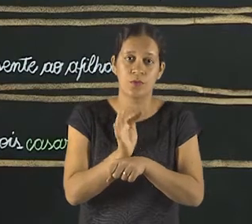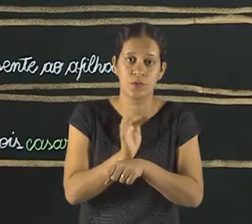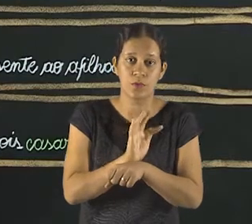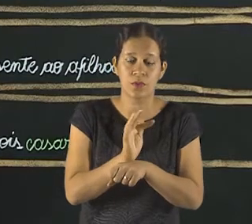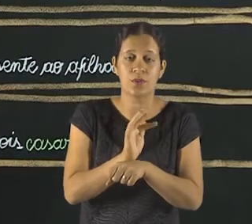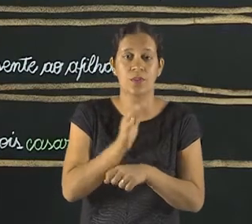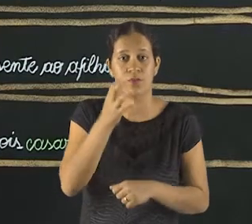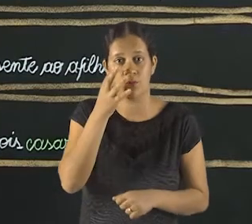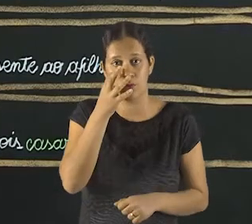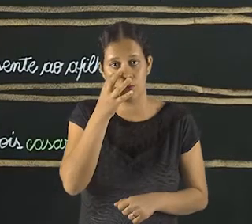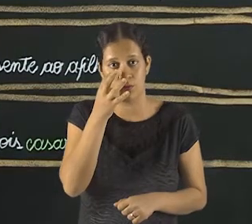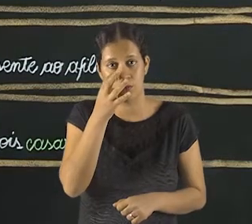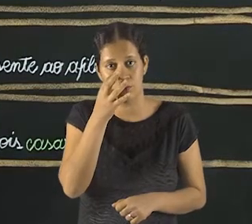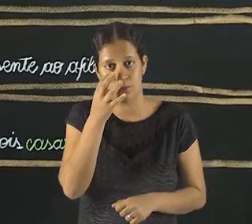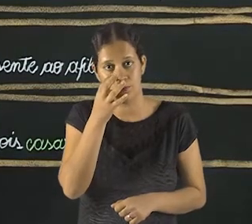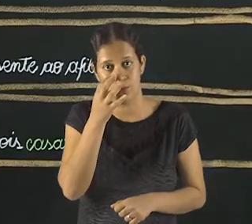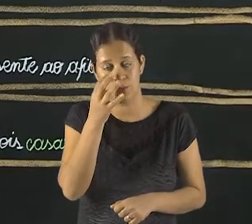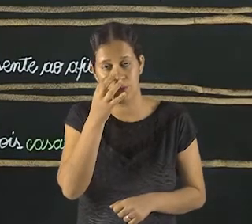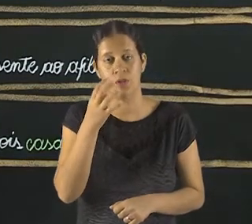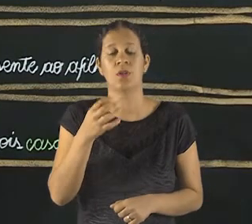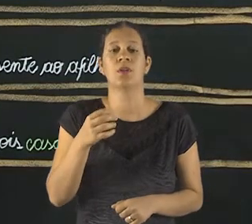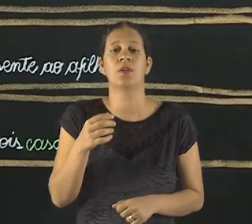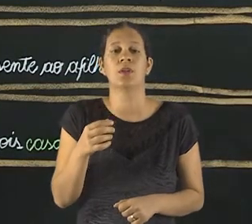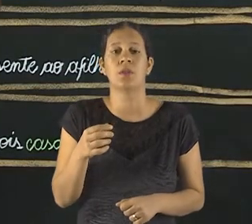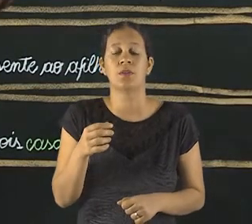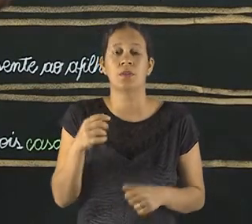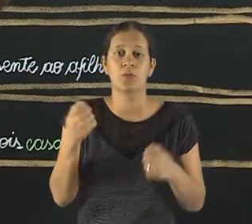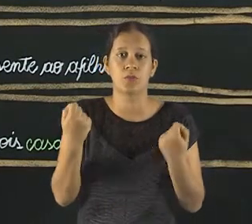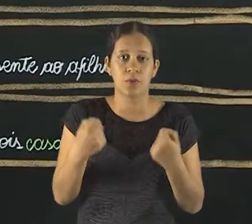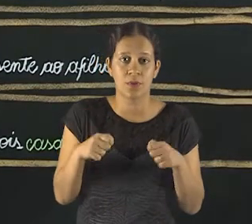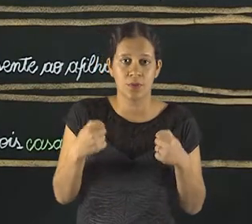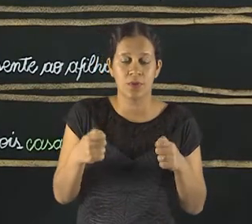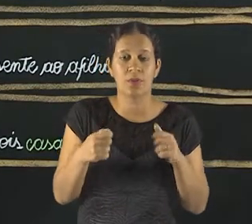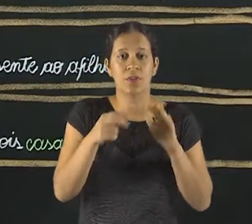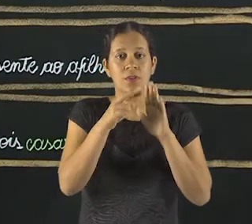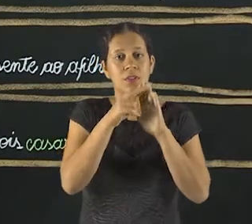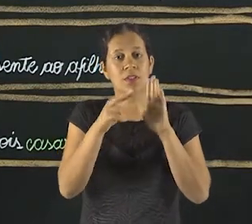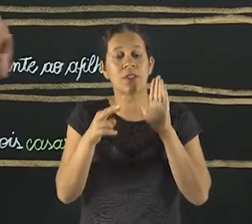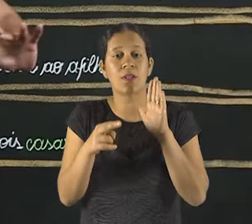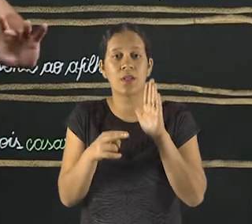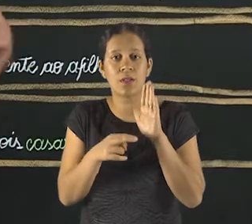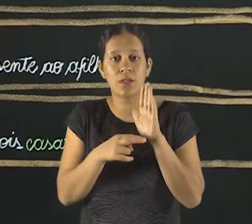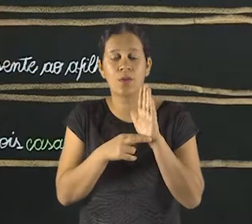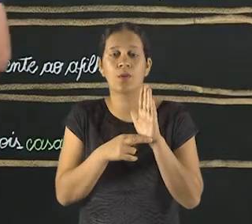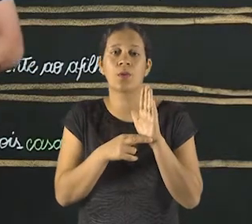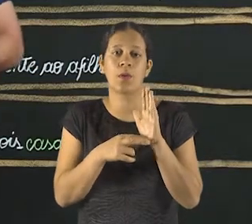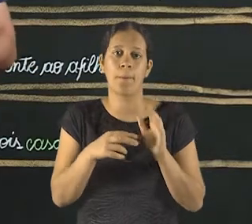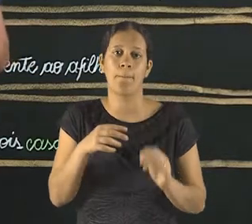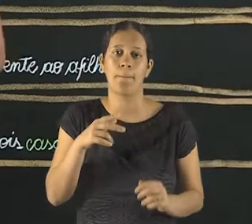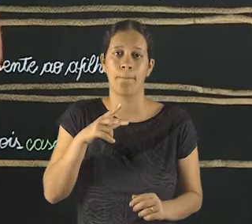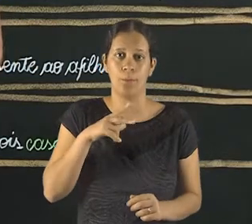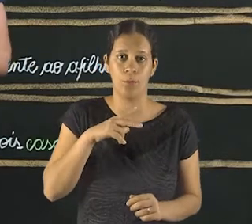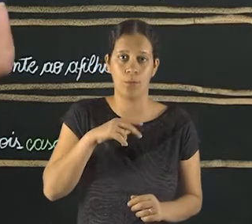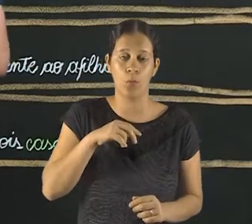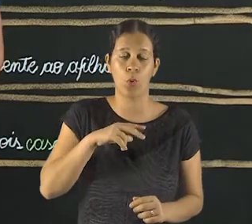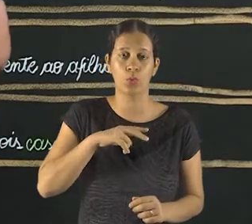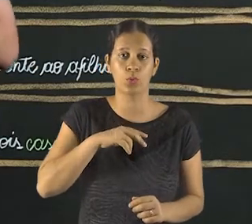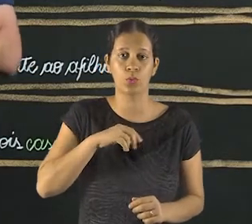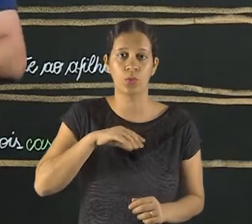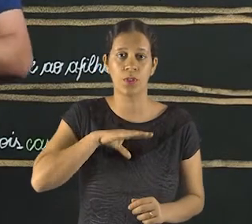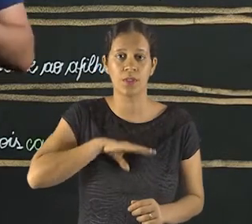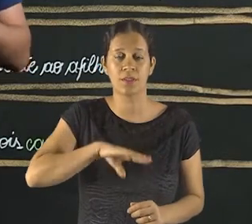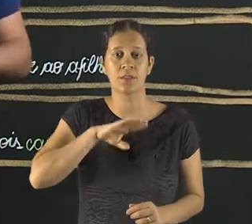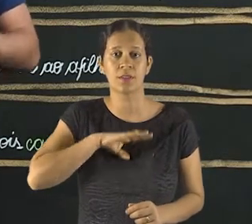um espetáculo, o verbo assistir, do ponto de vista da norma padrão, que é a norma que define as regras da língua portuguesa, esse verbo é um